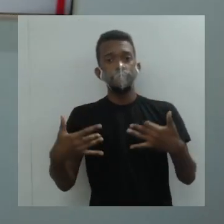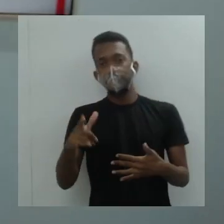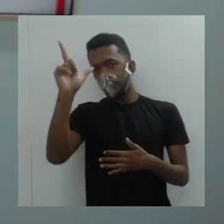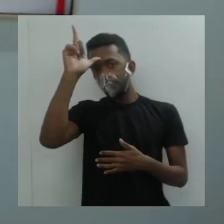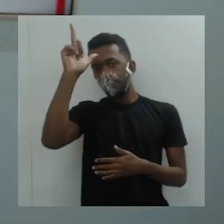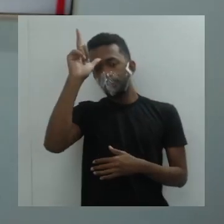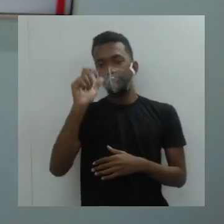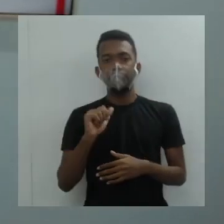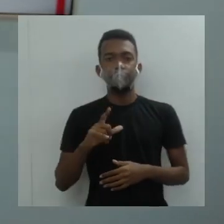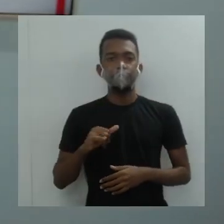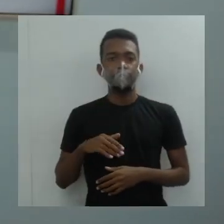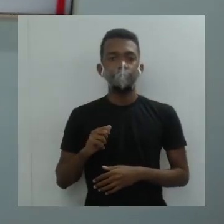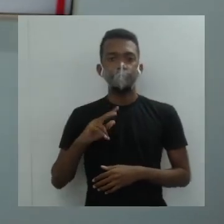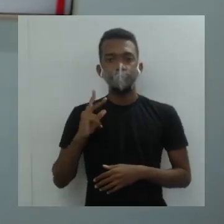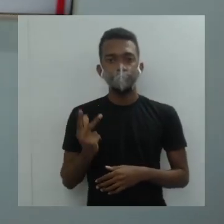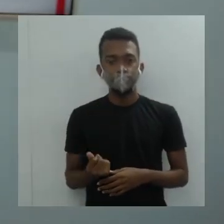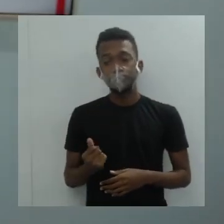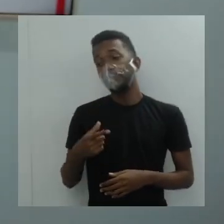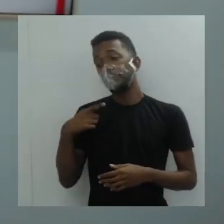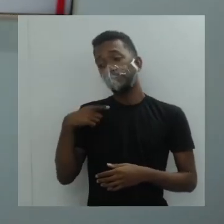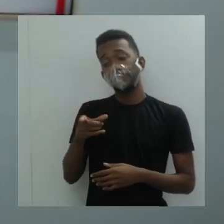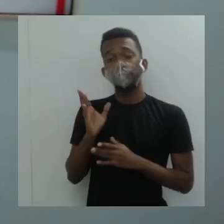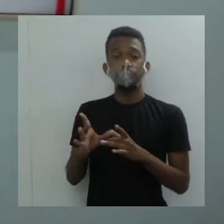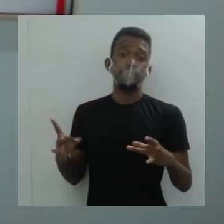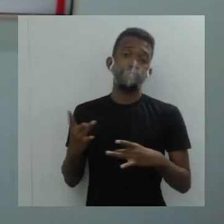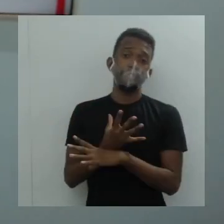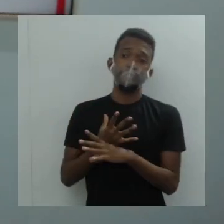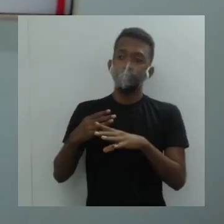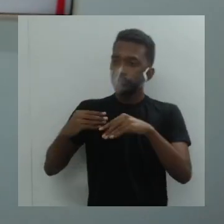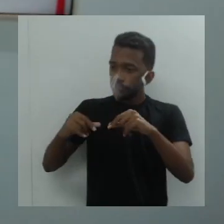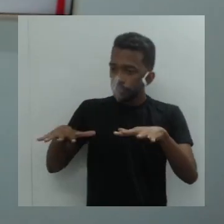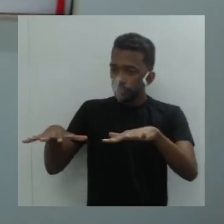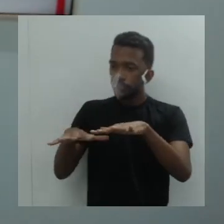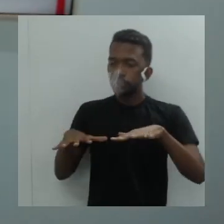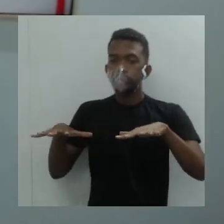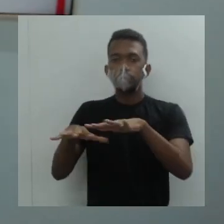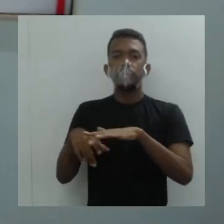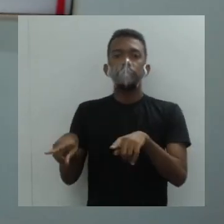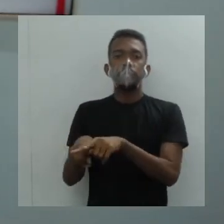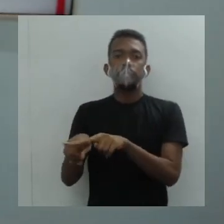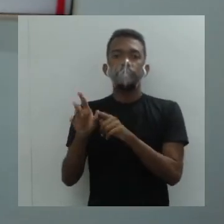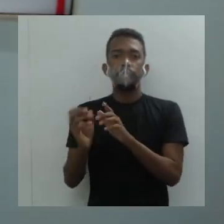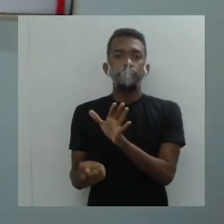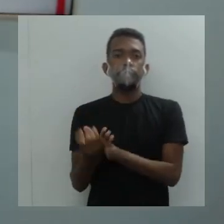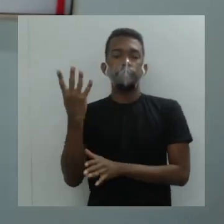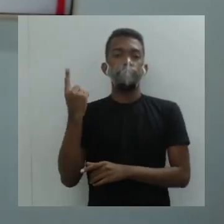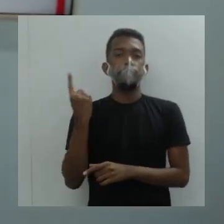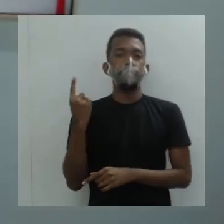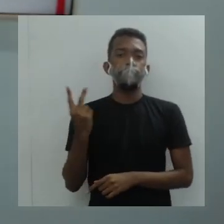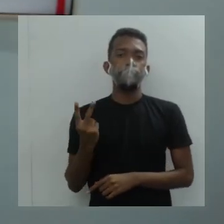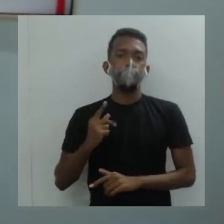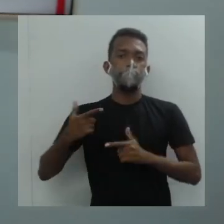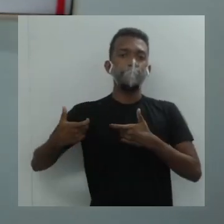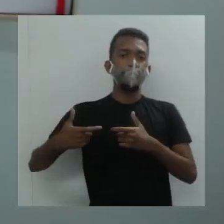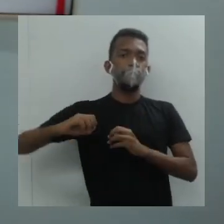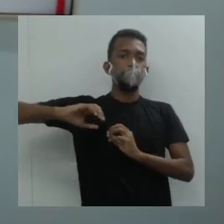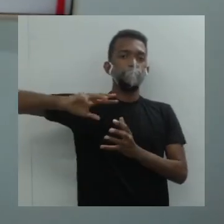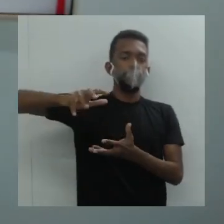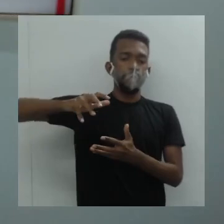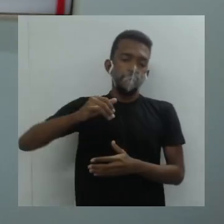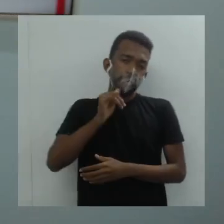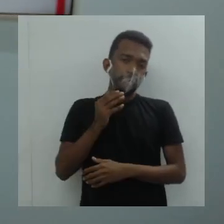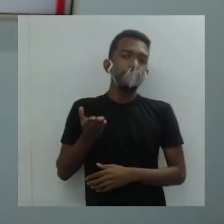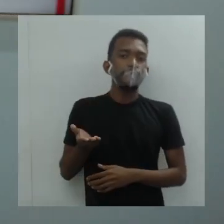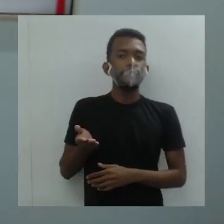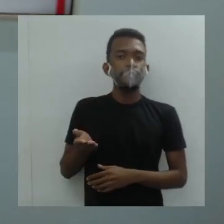da Alemanha, toda uma questão territorial, e a explosão da Primeira e da Segunda Guerra Mundial, por